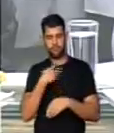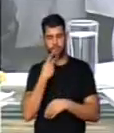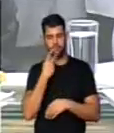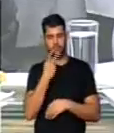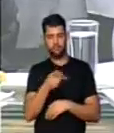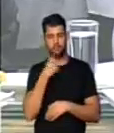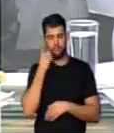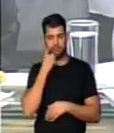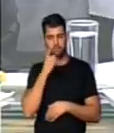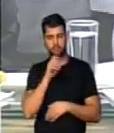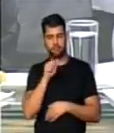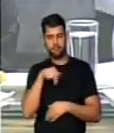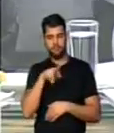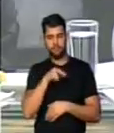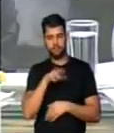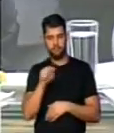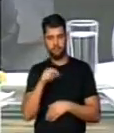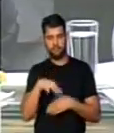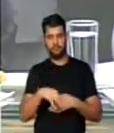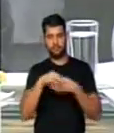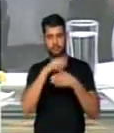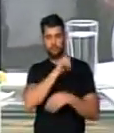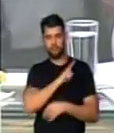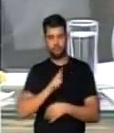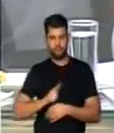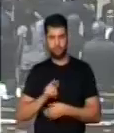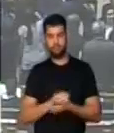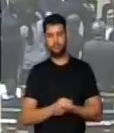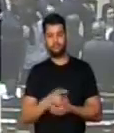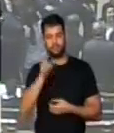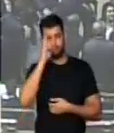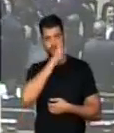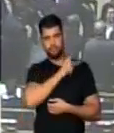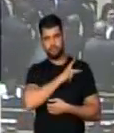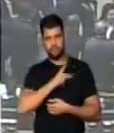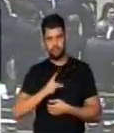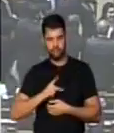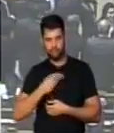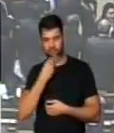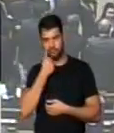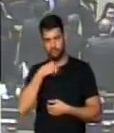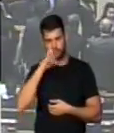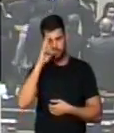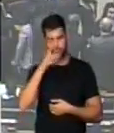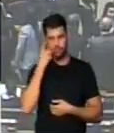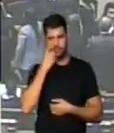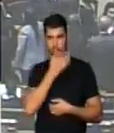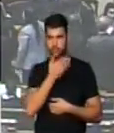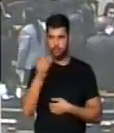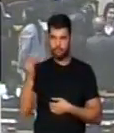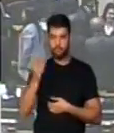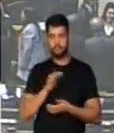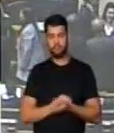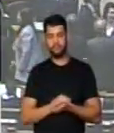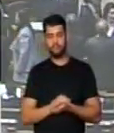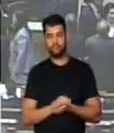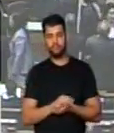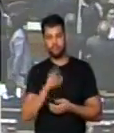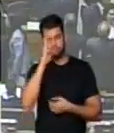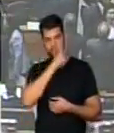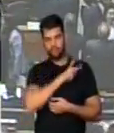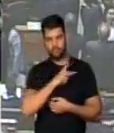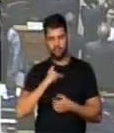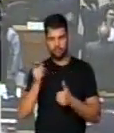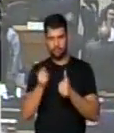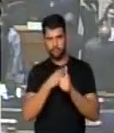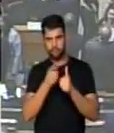A palavra ao deputado André Moura, como líder do governo. Senhor presidente, senhoras e senhores deputados, senhor presidente,